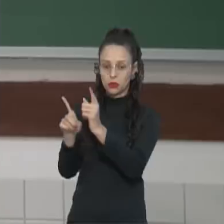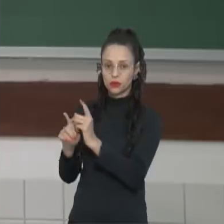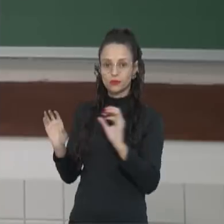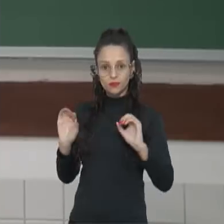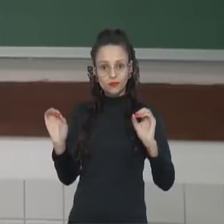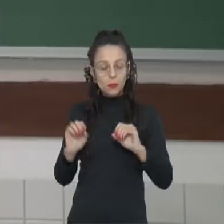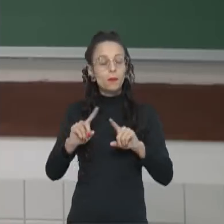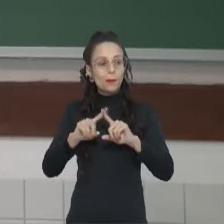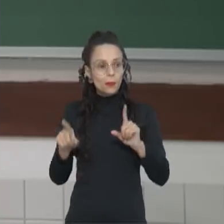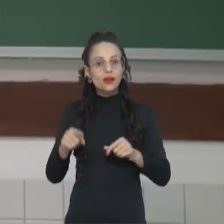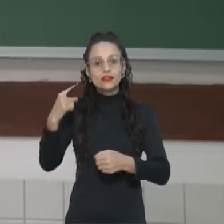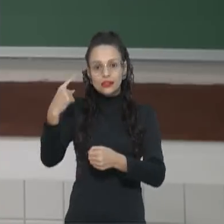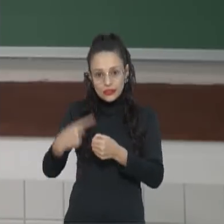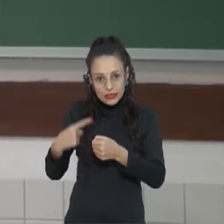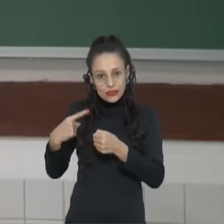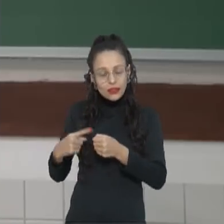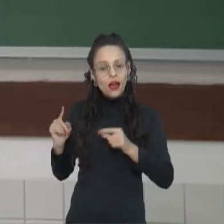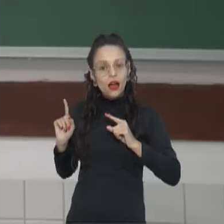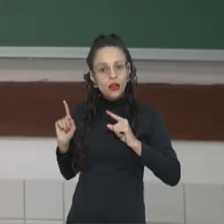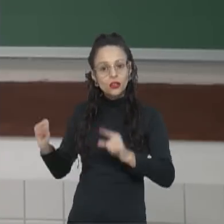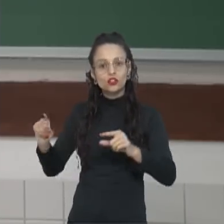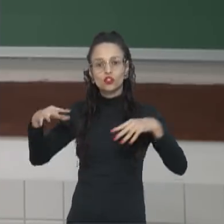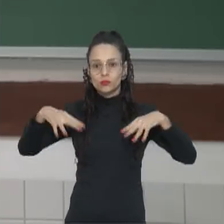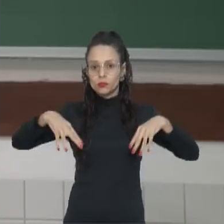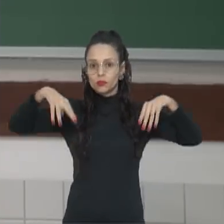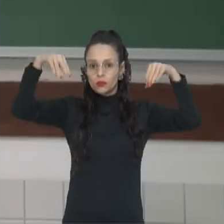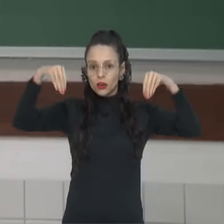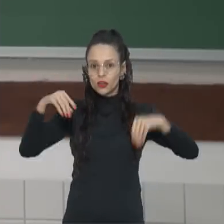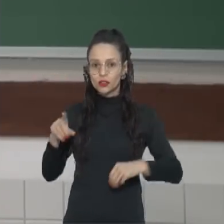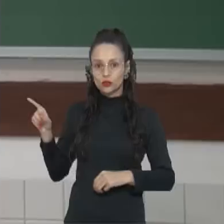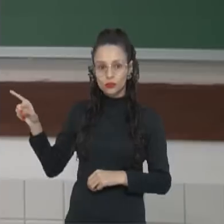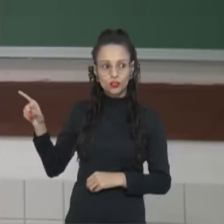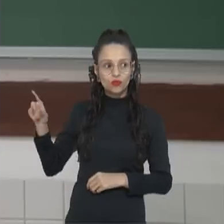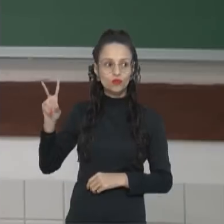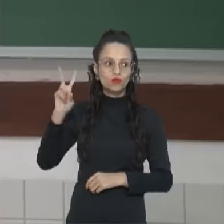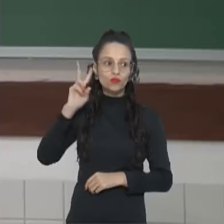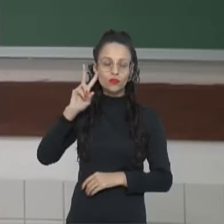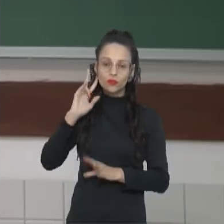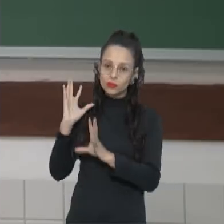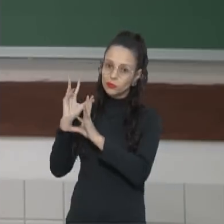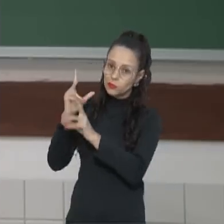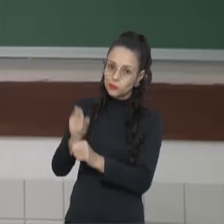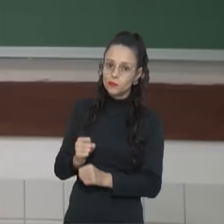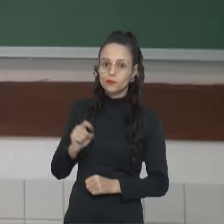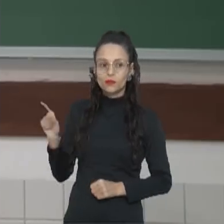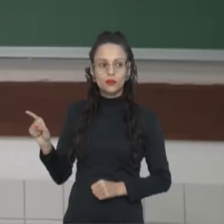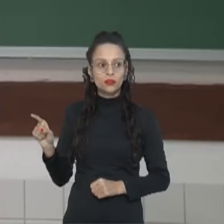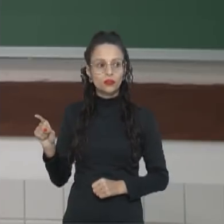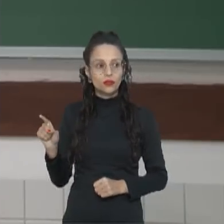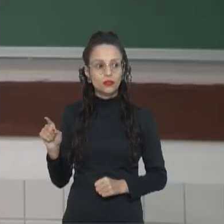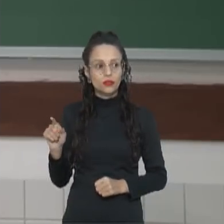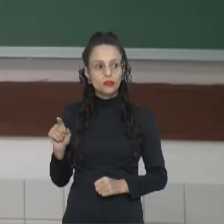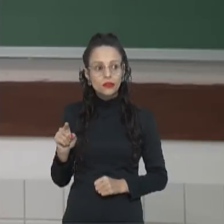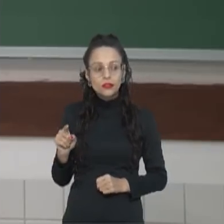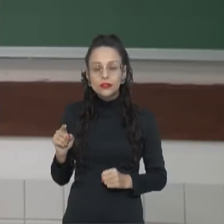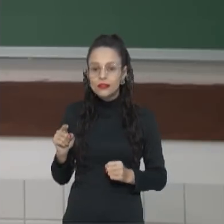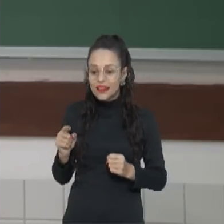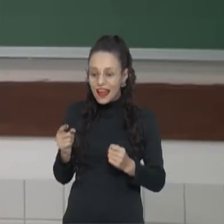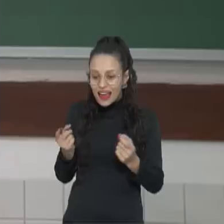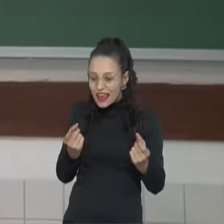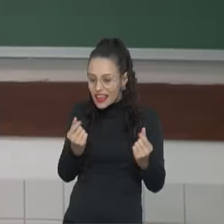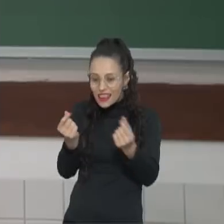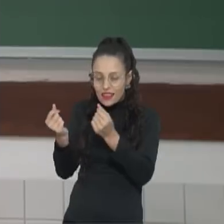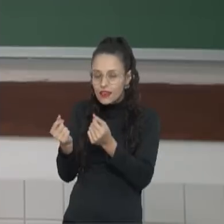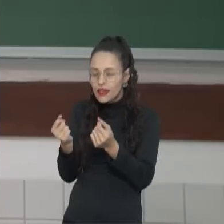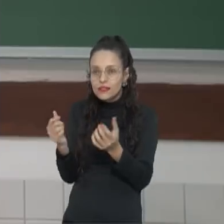realmente a cidade em si, historicamente, ou como diz o outro, no nosso coração, a riqueza não tem